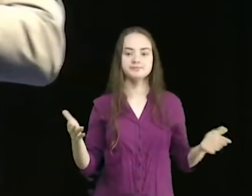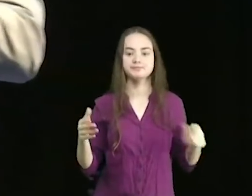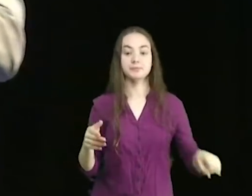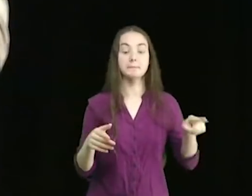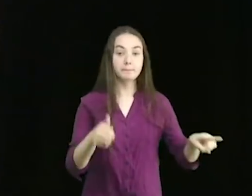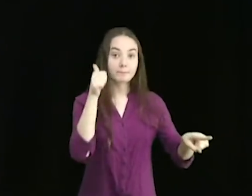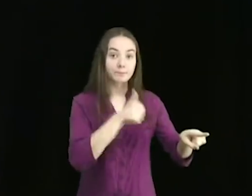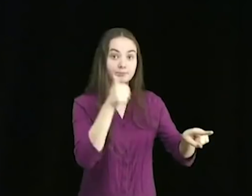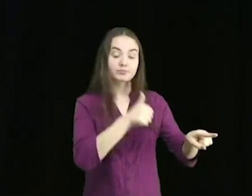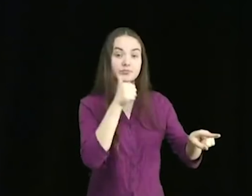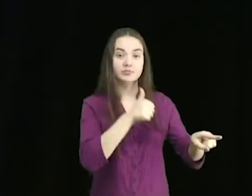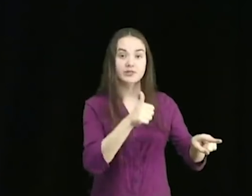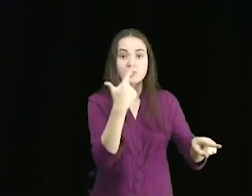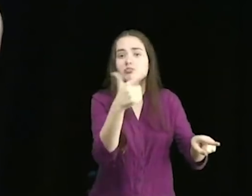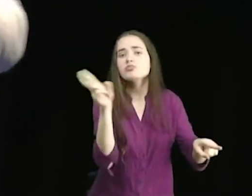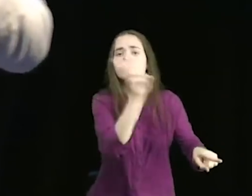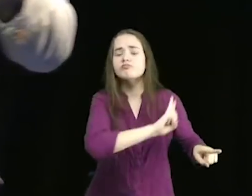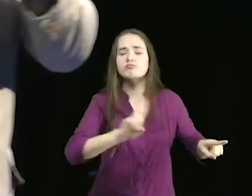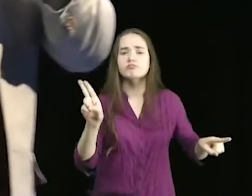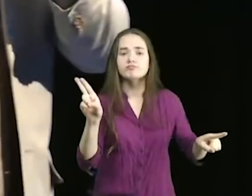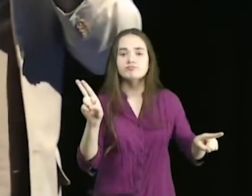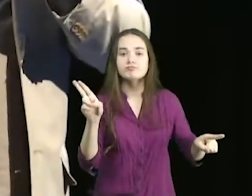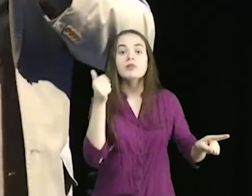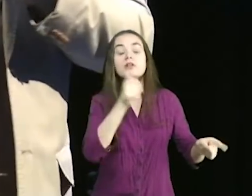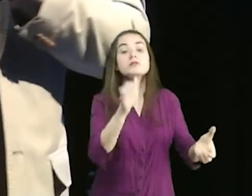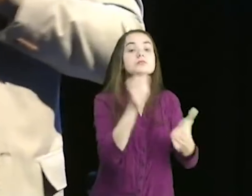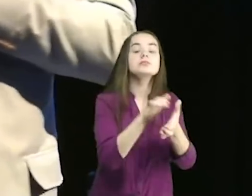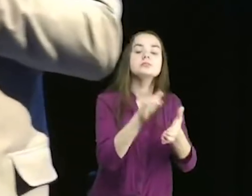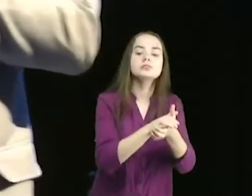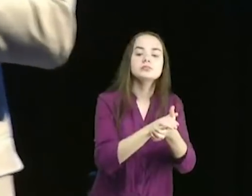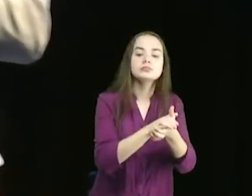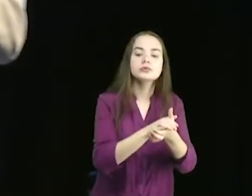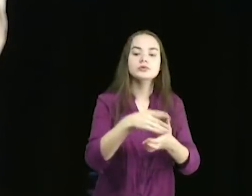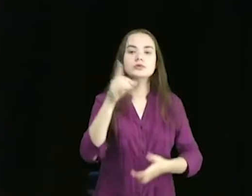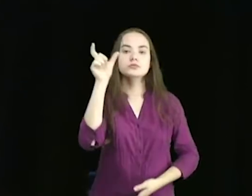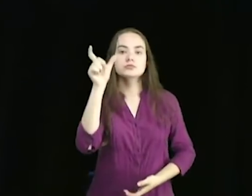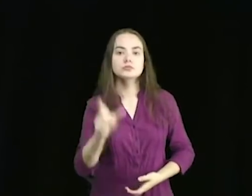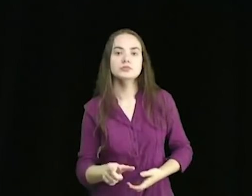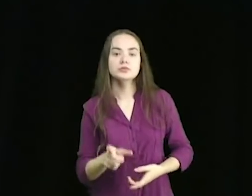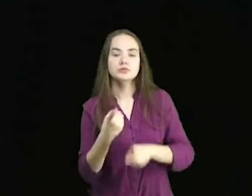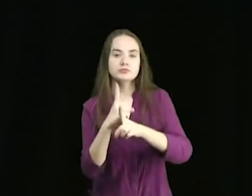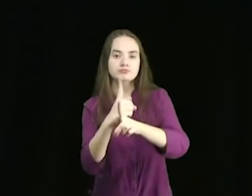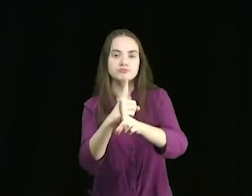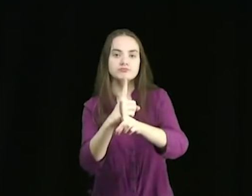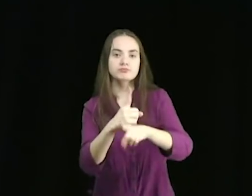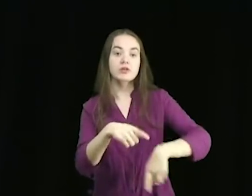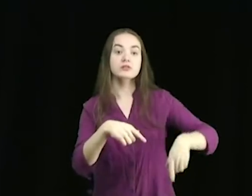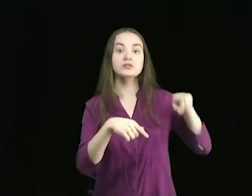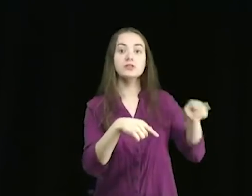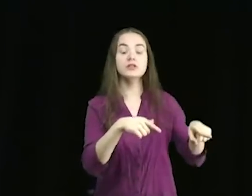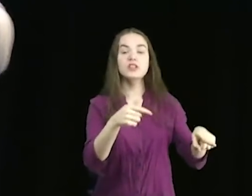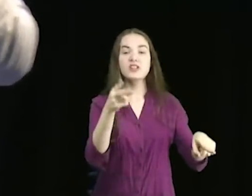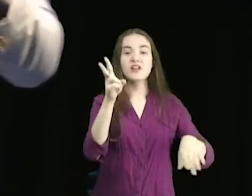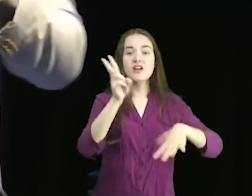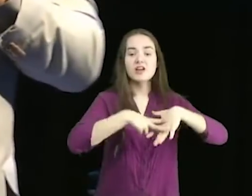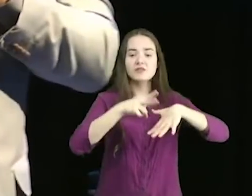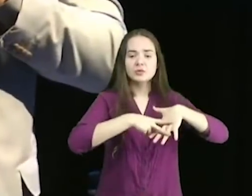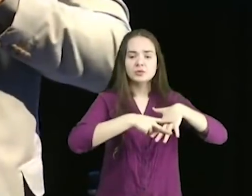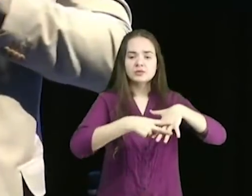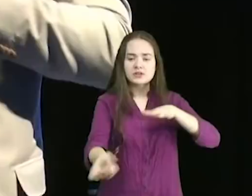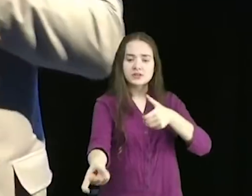essa moça que não tem nome, esposa de um discípulo, viúva,